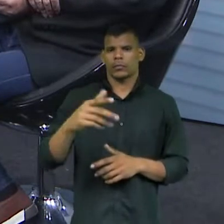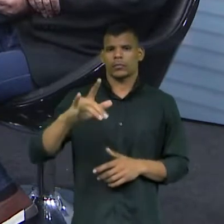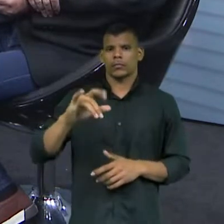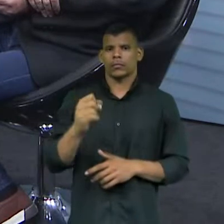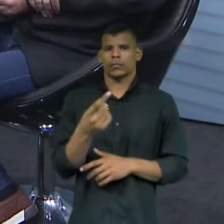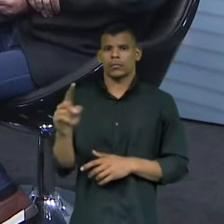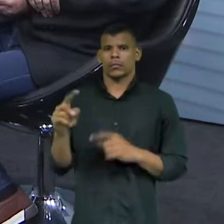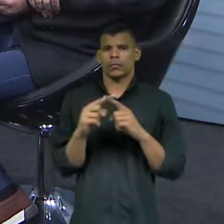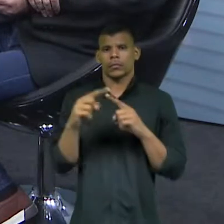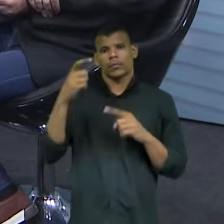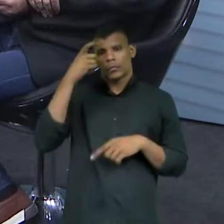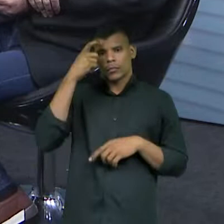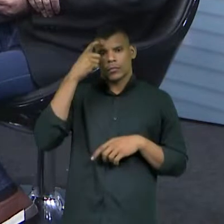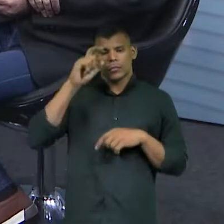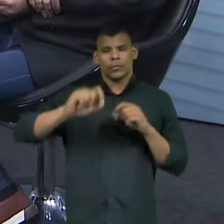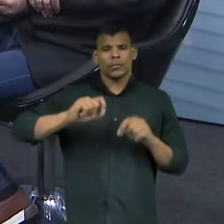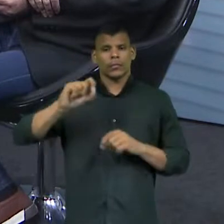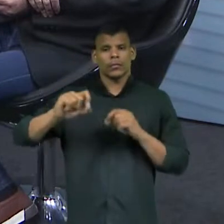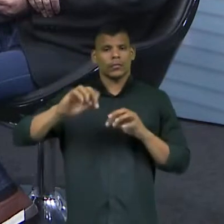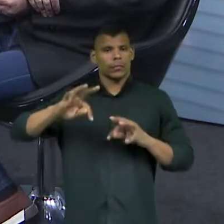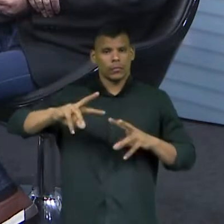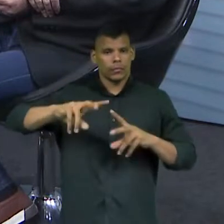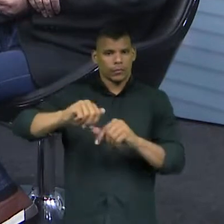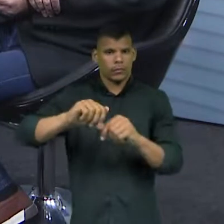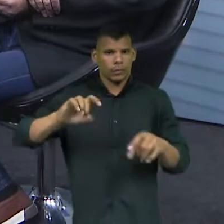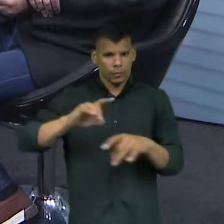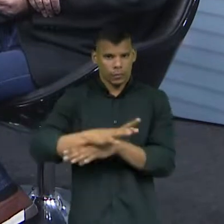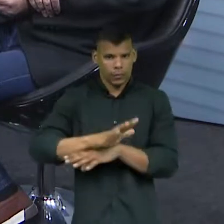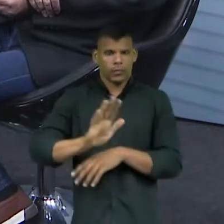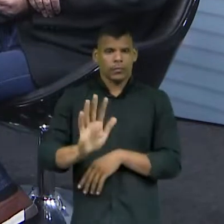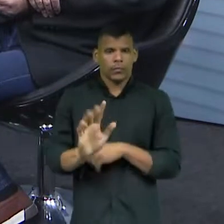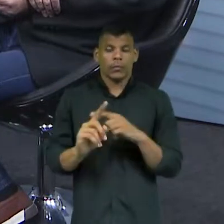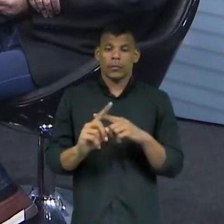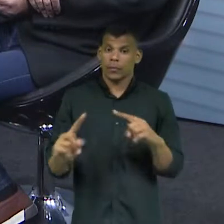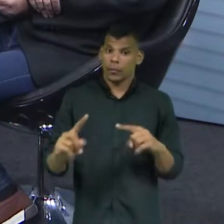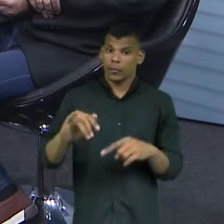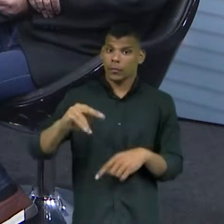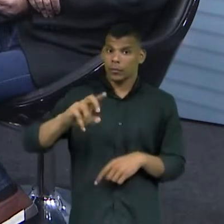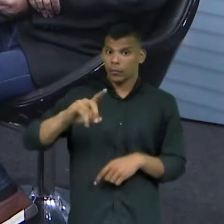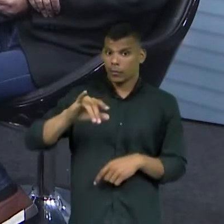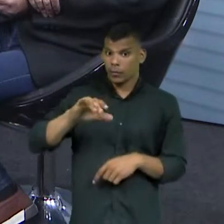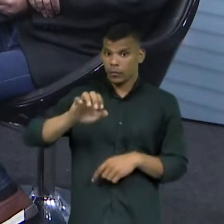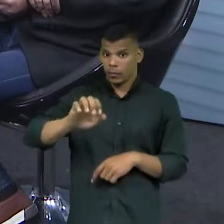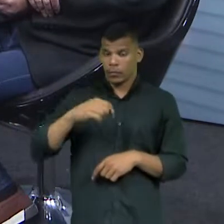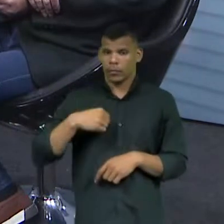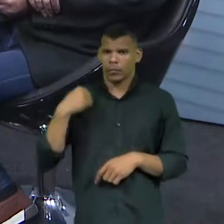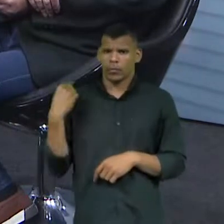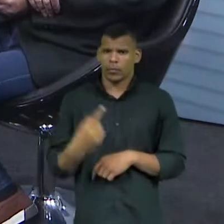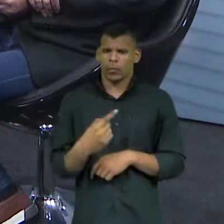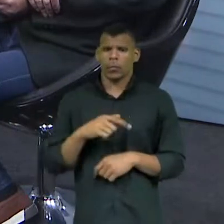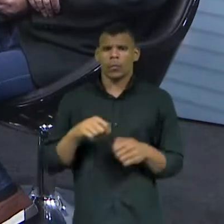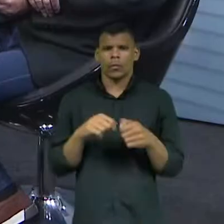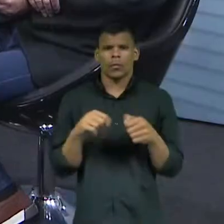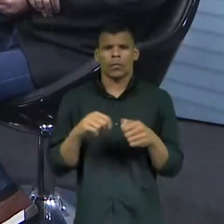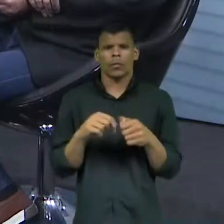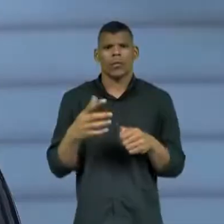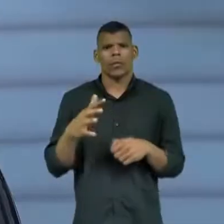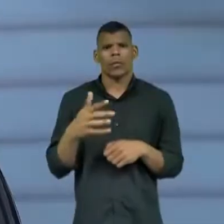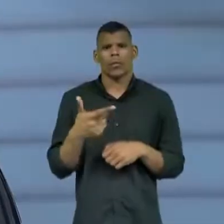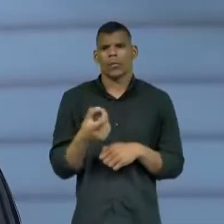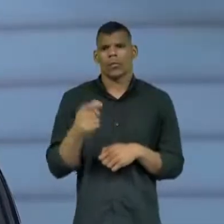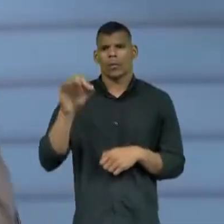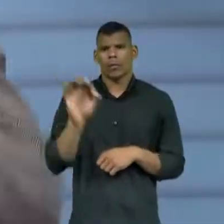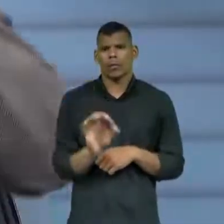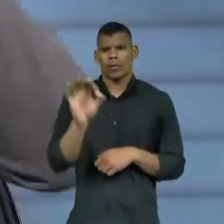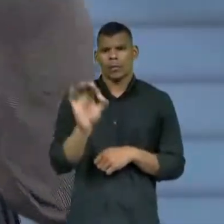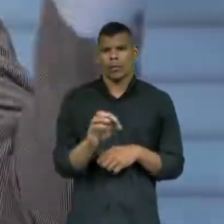gente sabe que não vai, nem todos vão se concretizar. Mas esses 25 mil empregos que a gente estimou, se considera apenas 20%